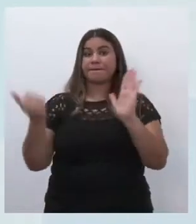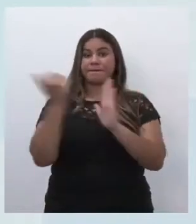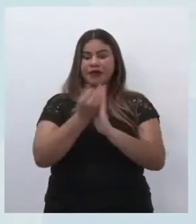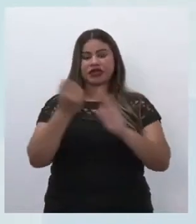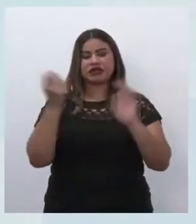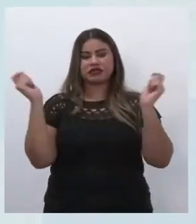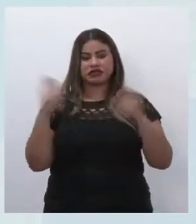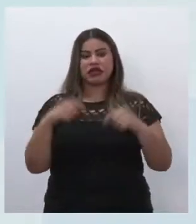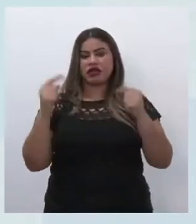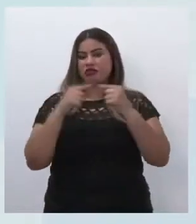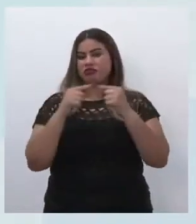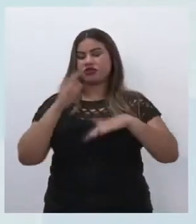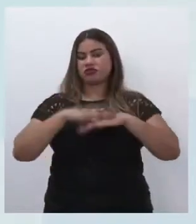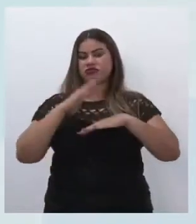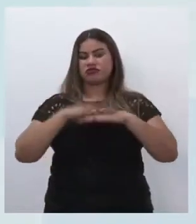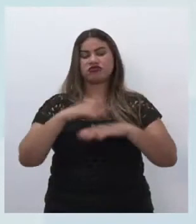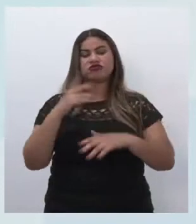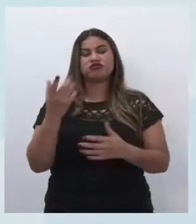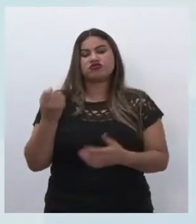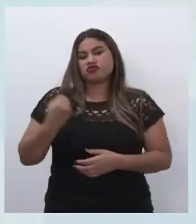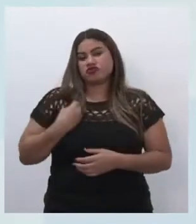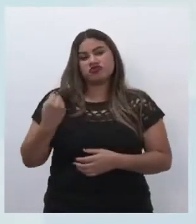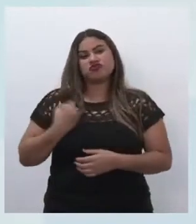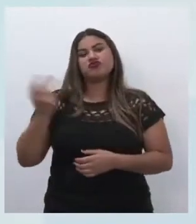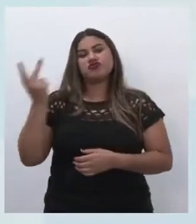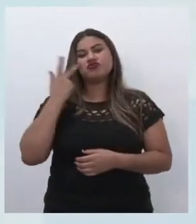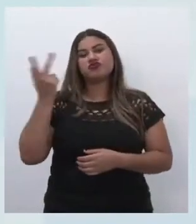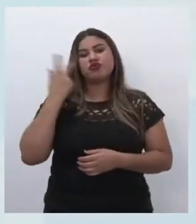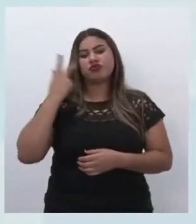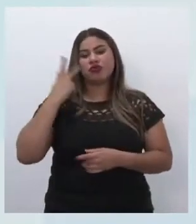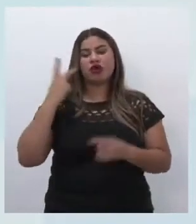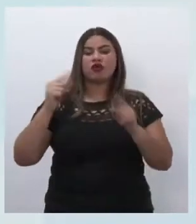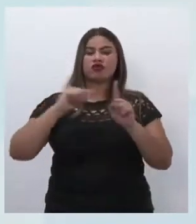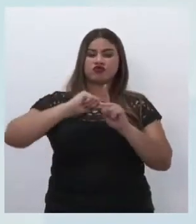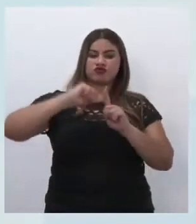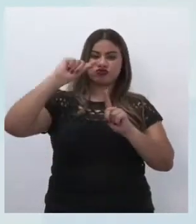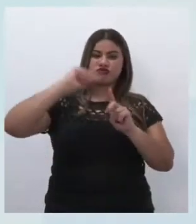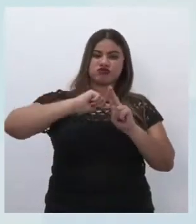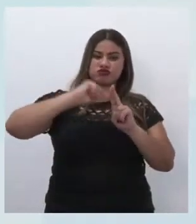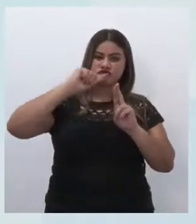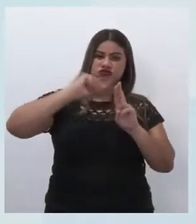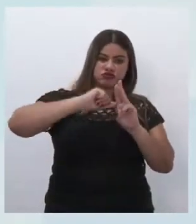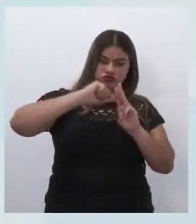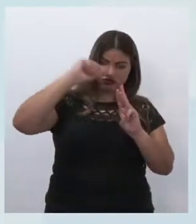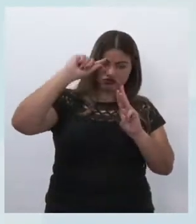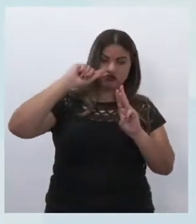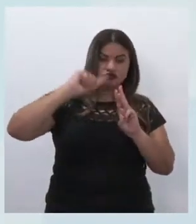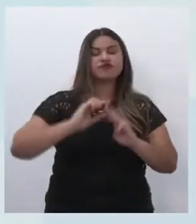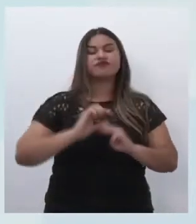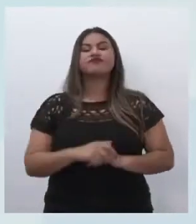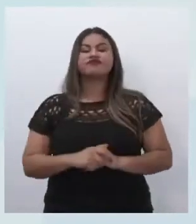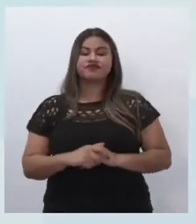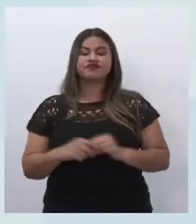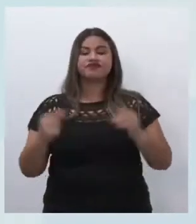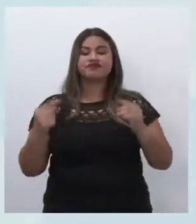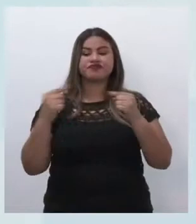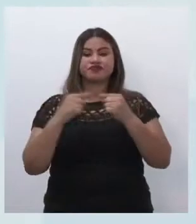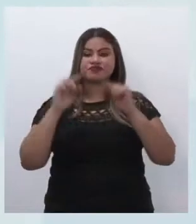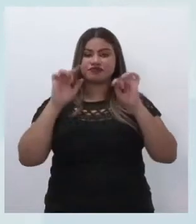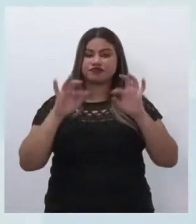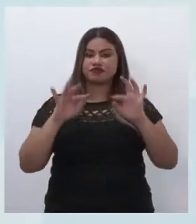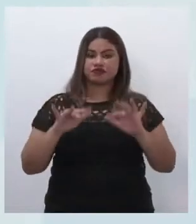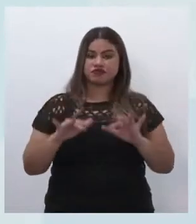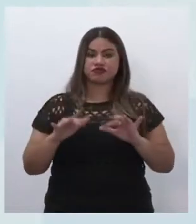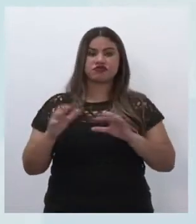Para um trabalho com números naturais de ordem de unidade de milhar, e realizando registros de operações